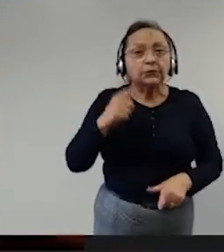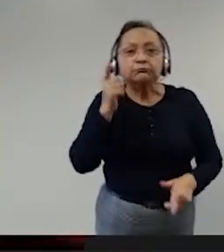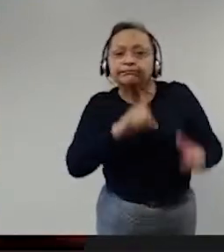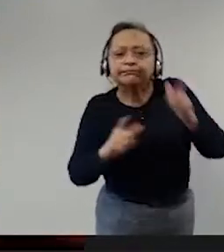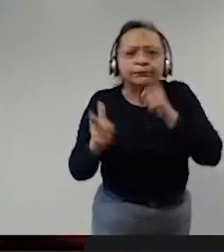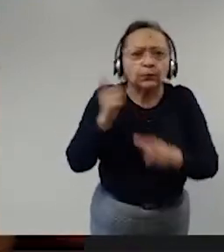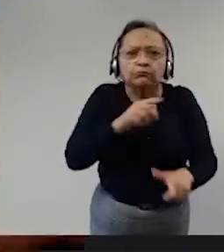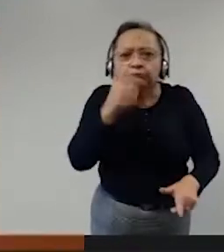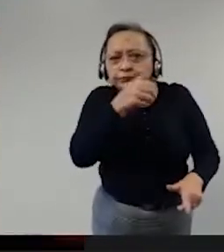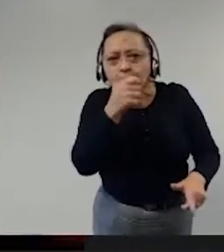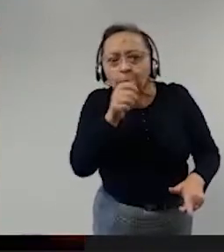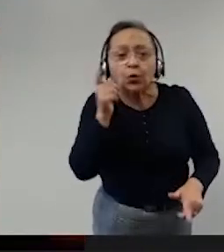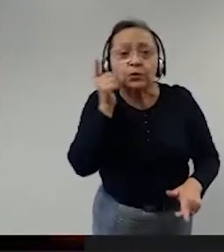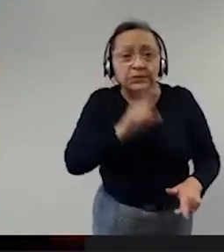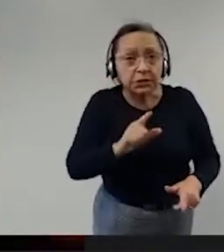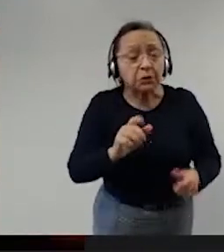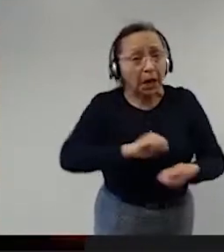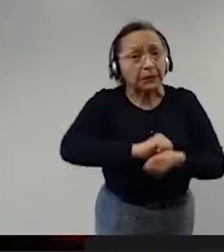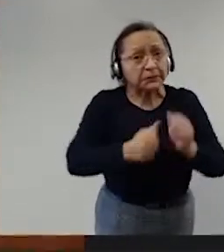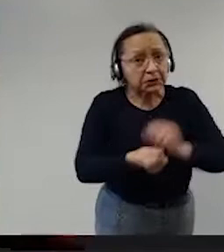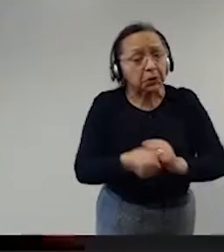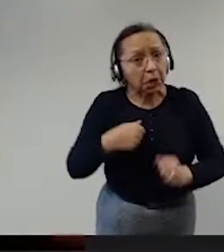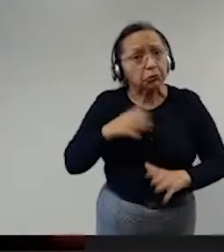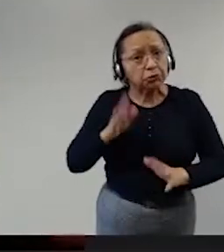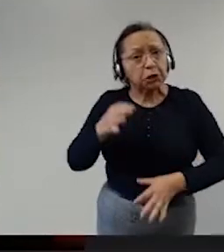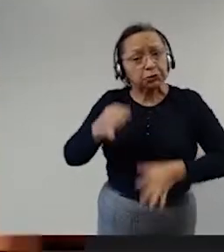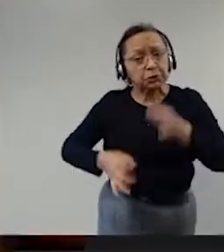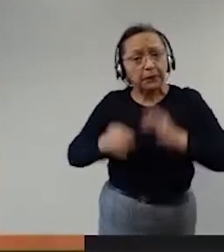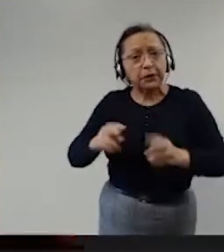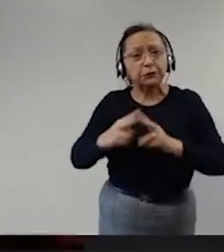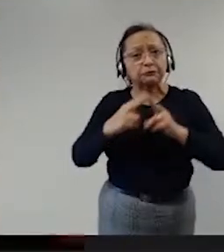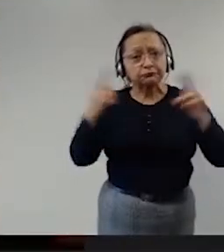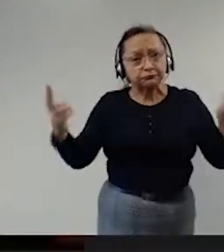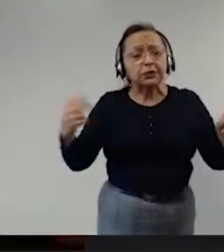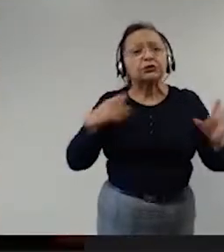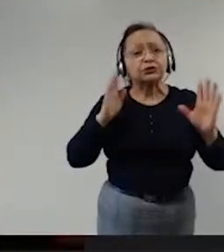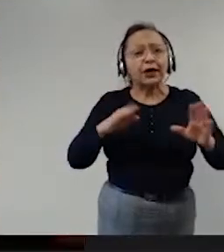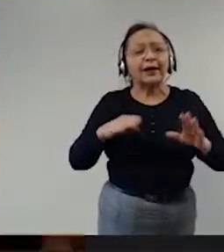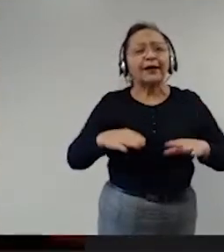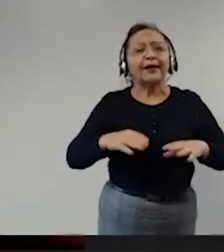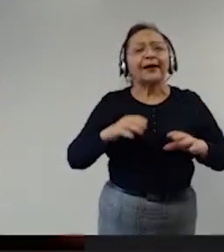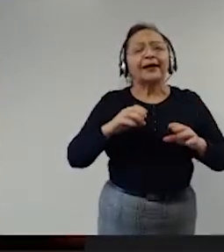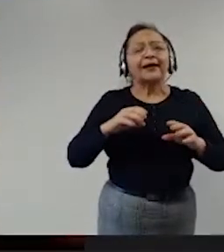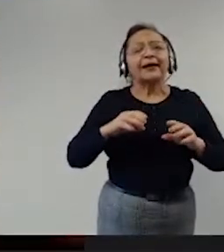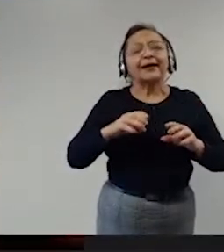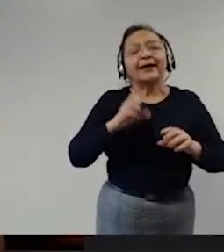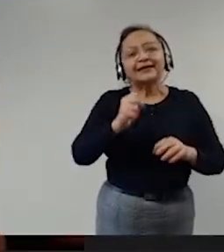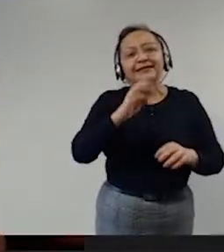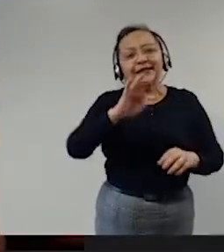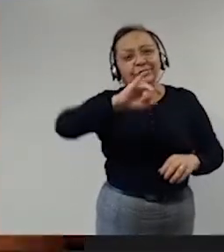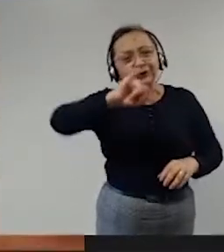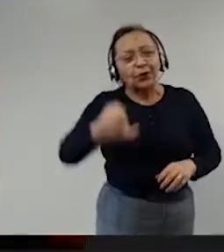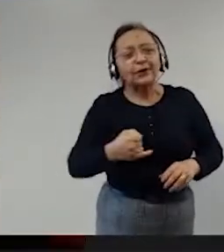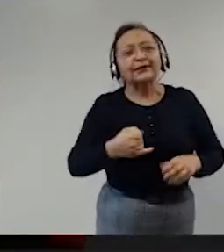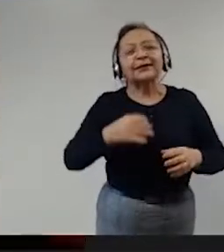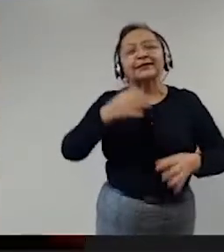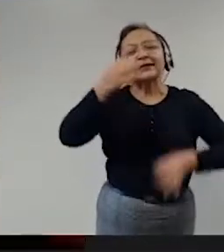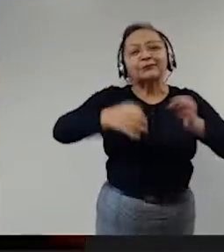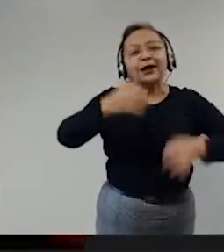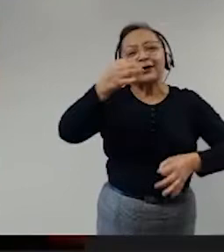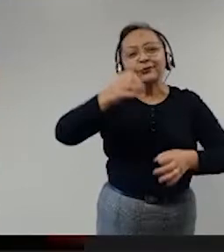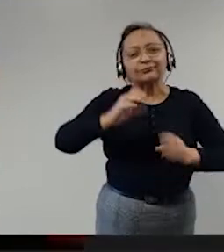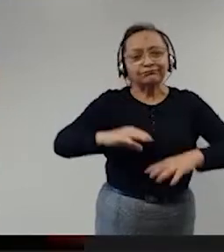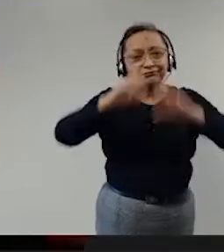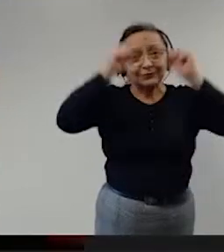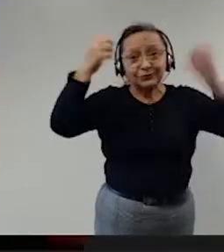conseguindo também se adaptar. Eu já fiz julgamentos do Supremo, já fiz julgamento no STJ, em tribunais regionais, em Tribunal de Justiça, tenho despachado